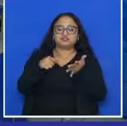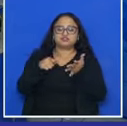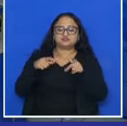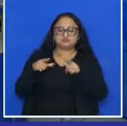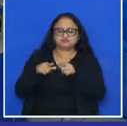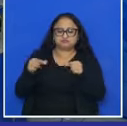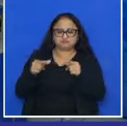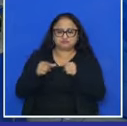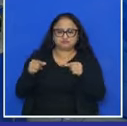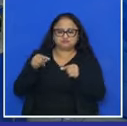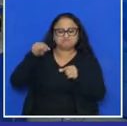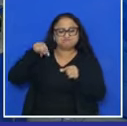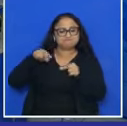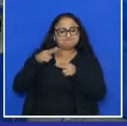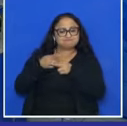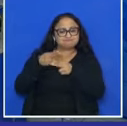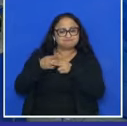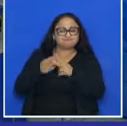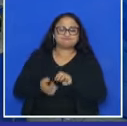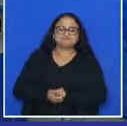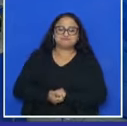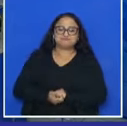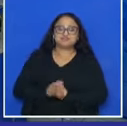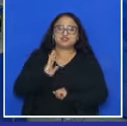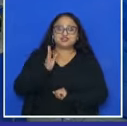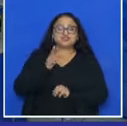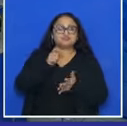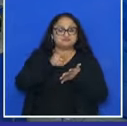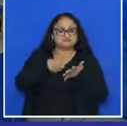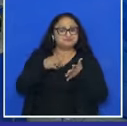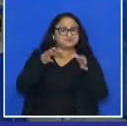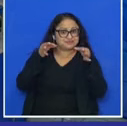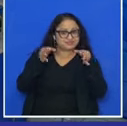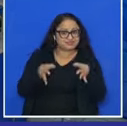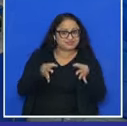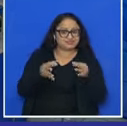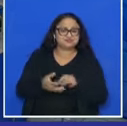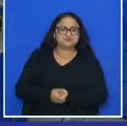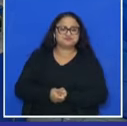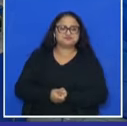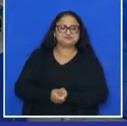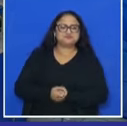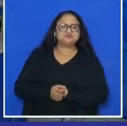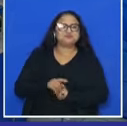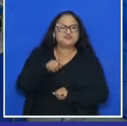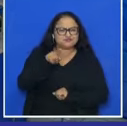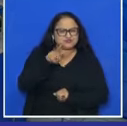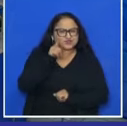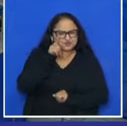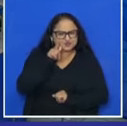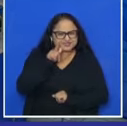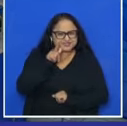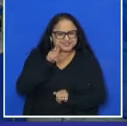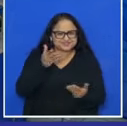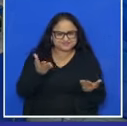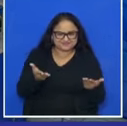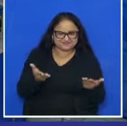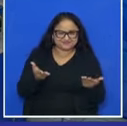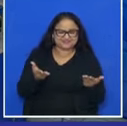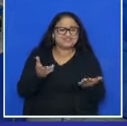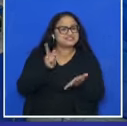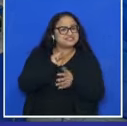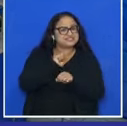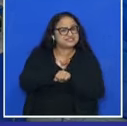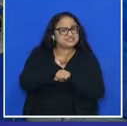nossa matriz em Brasília. Já temos a validação. E aí, a sorte estava na sua aposta? Nós estamos